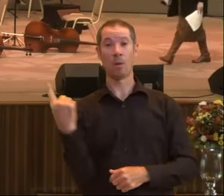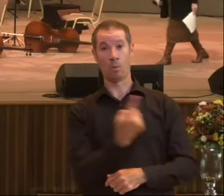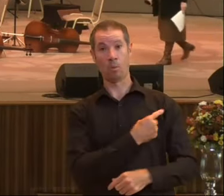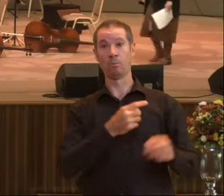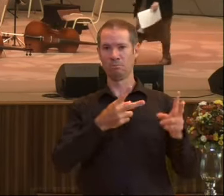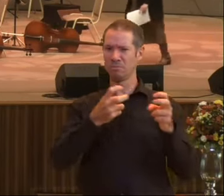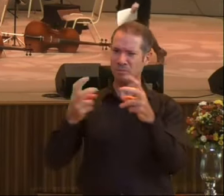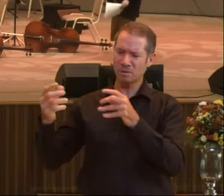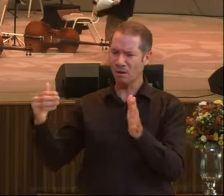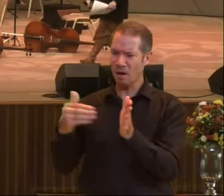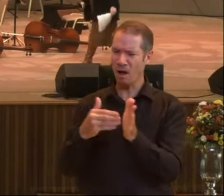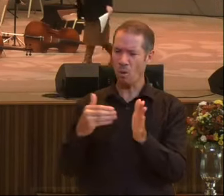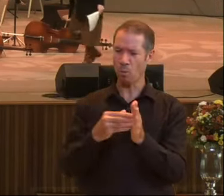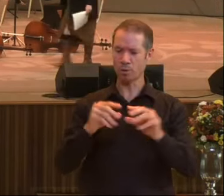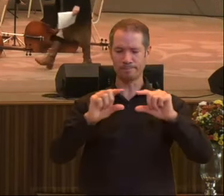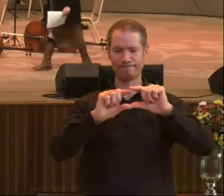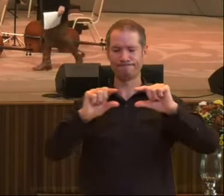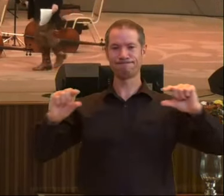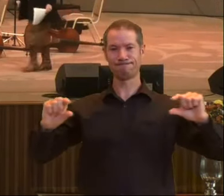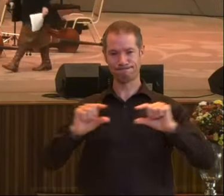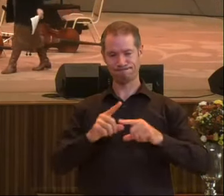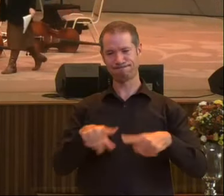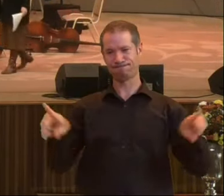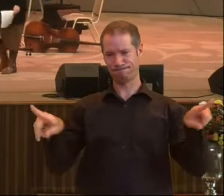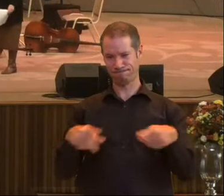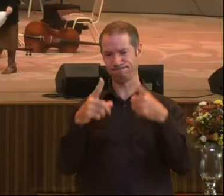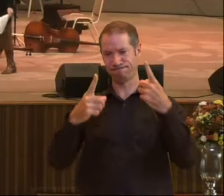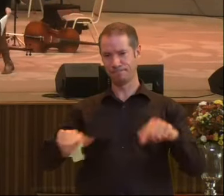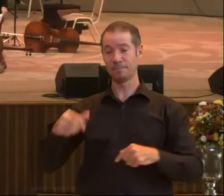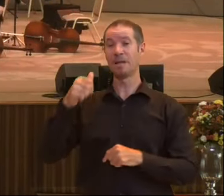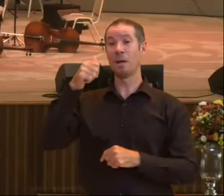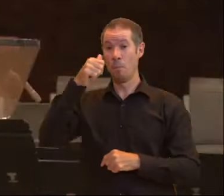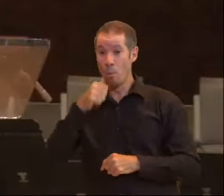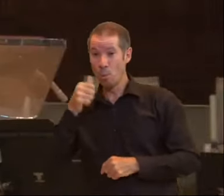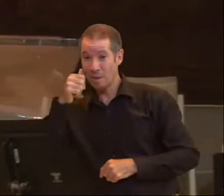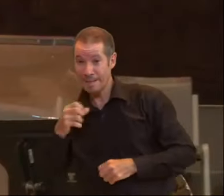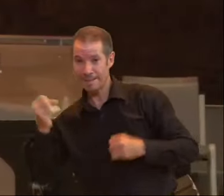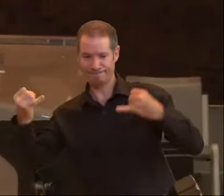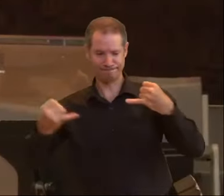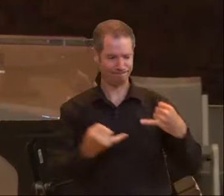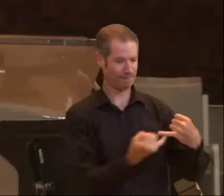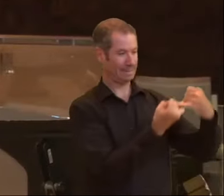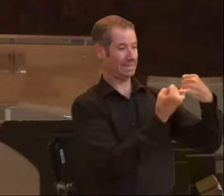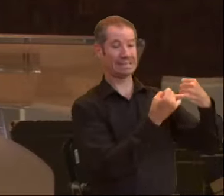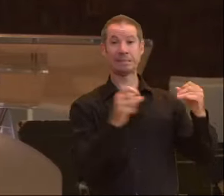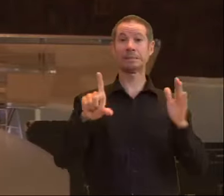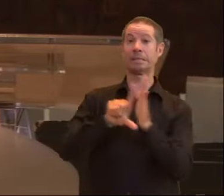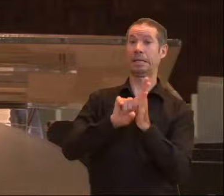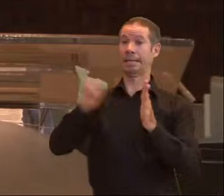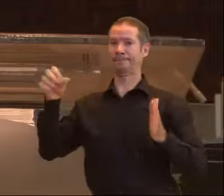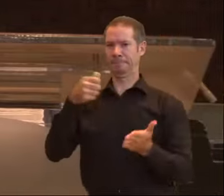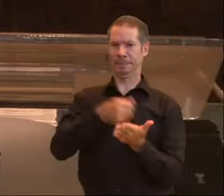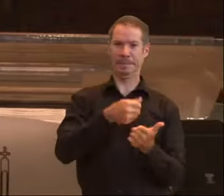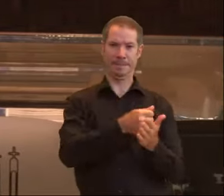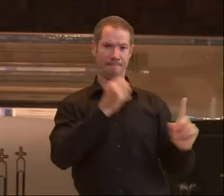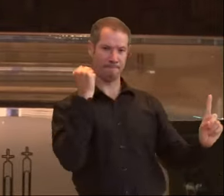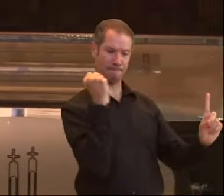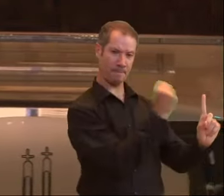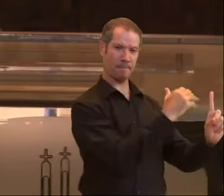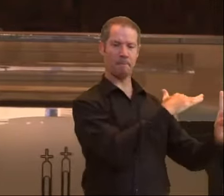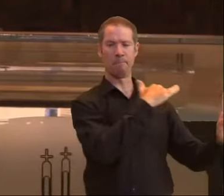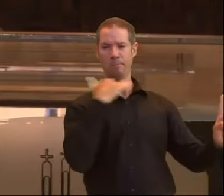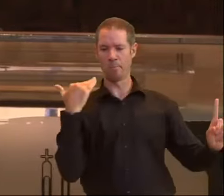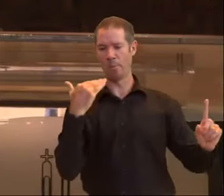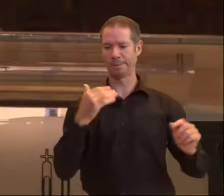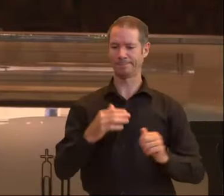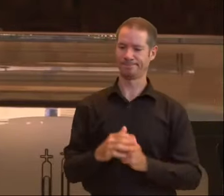perceberam a última estrofe? A mulher que adulterasse pela lei deveria ser morta.